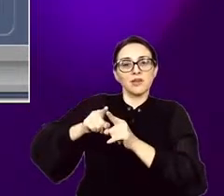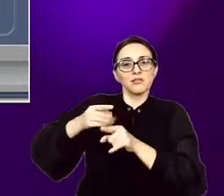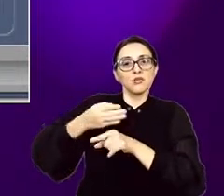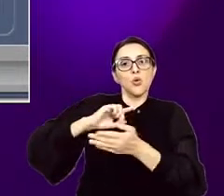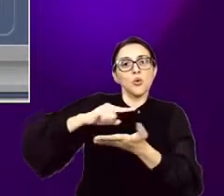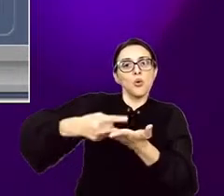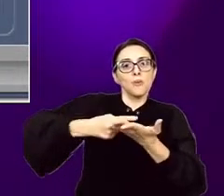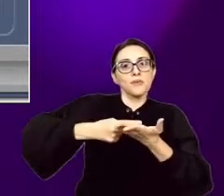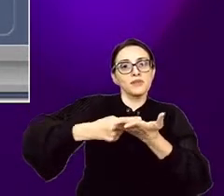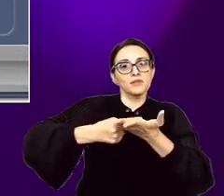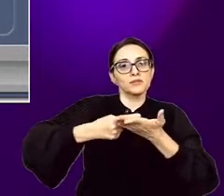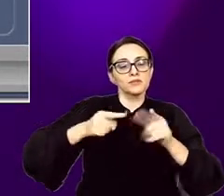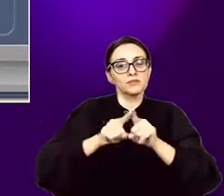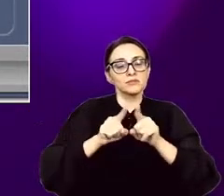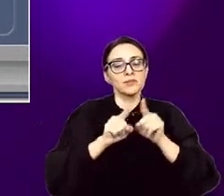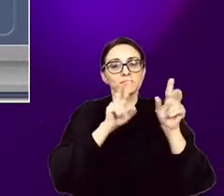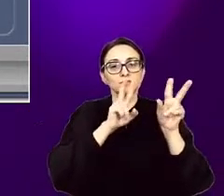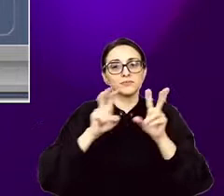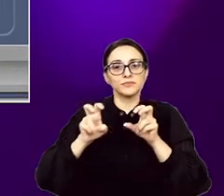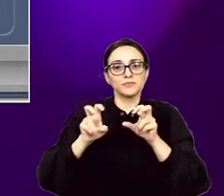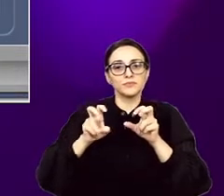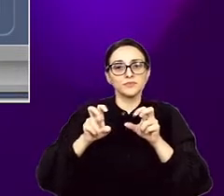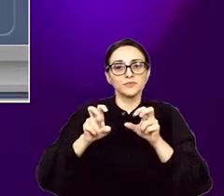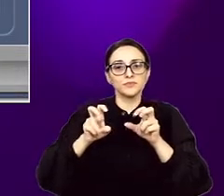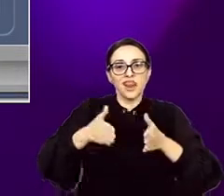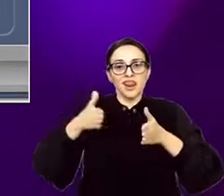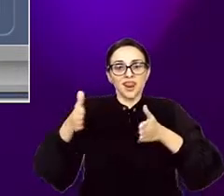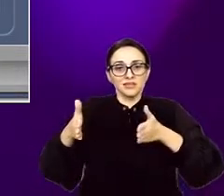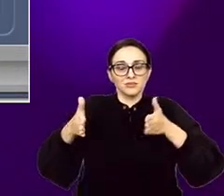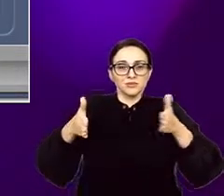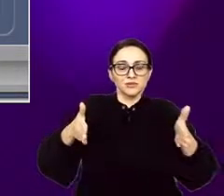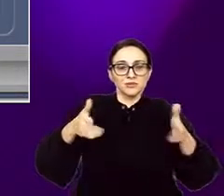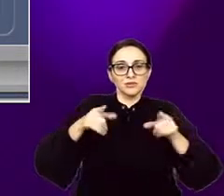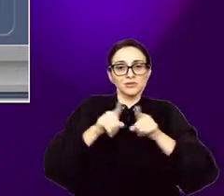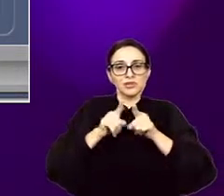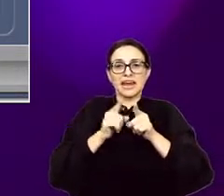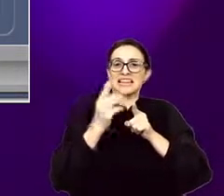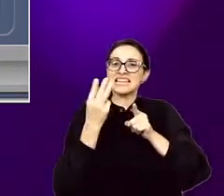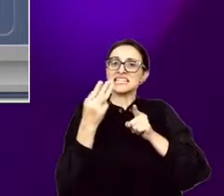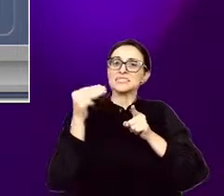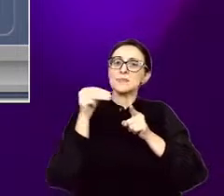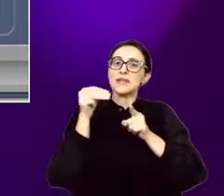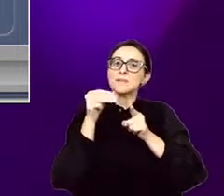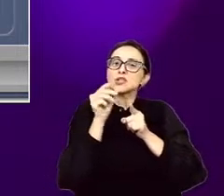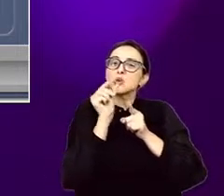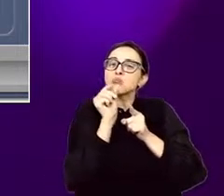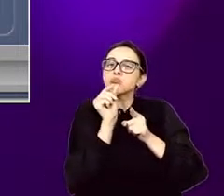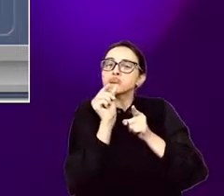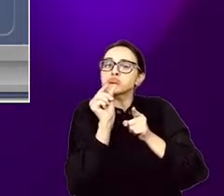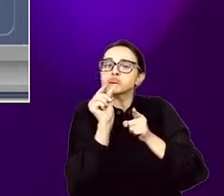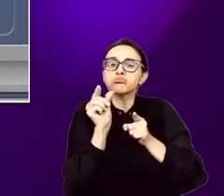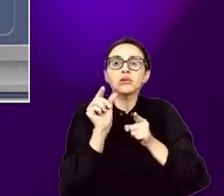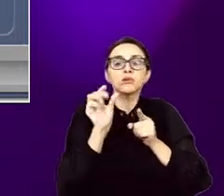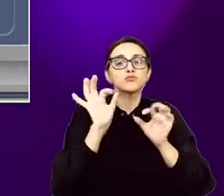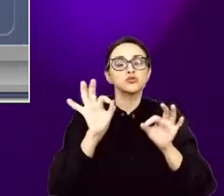combinado. Então, a gente vê que em relação ao lado contralateral, ele está alongando 3 milímetros e está